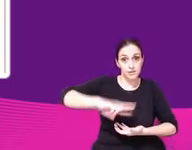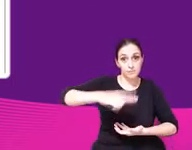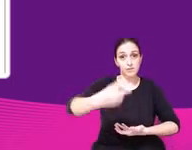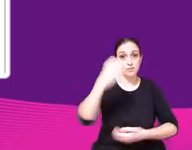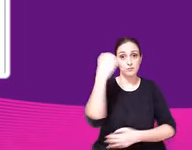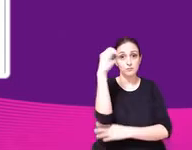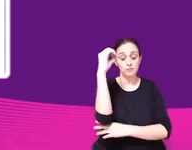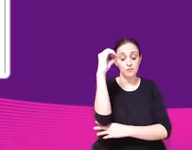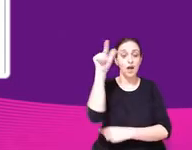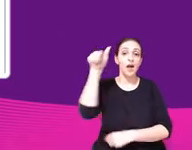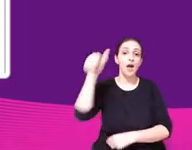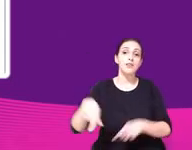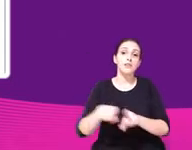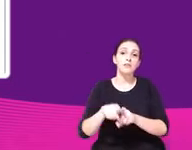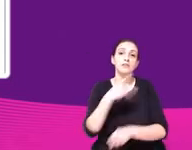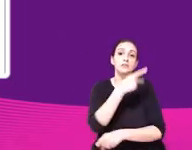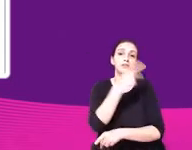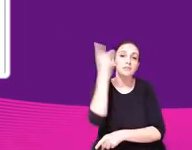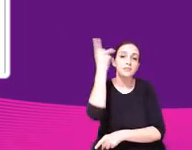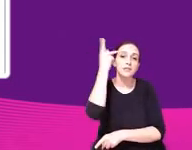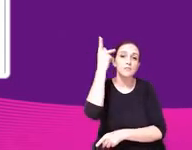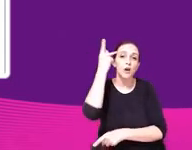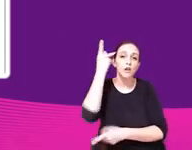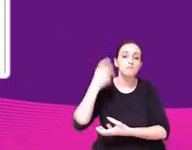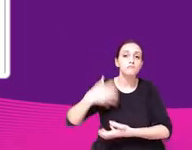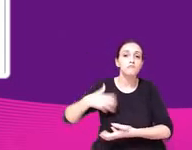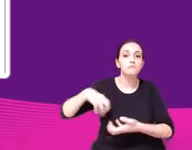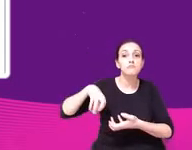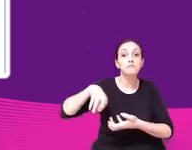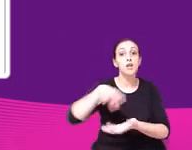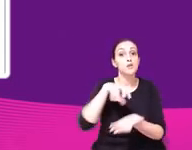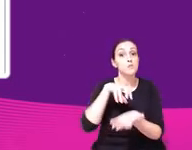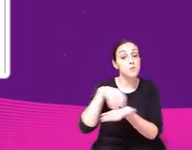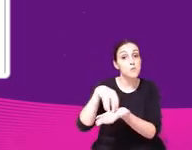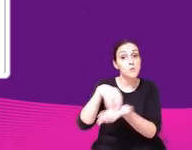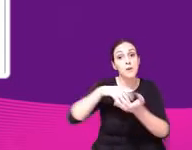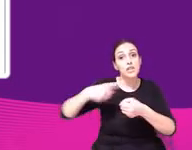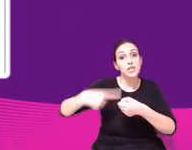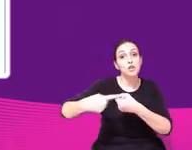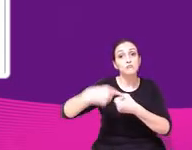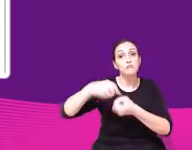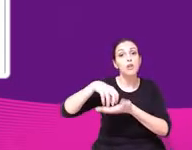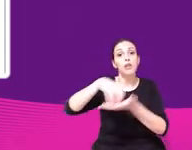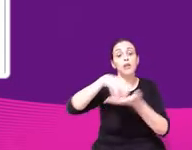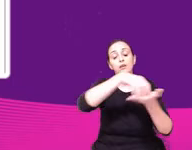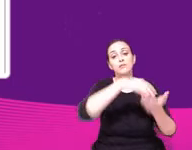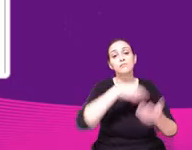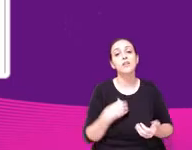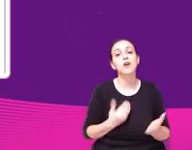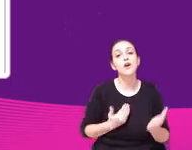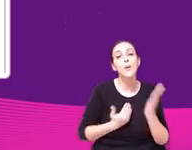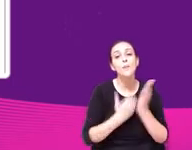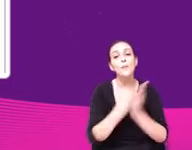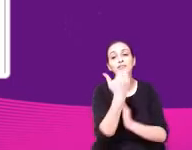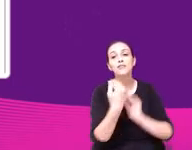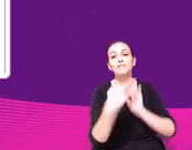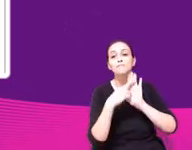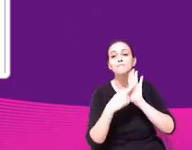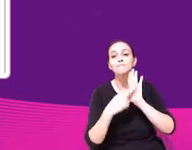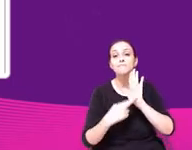Interior Transplante, que fazia alocação dos órgãos dos rins do interior de São Paulo. E ao início da regulamentação e da